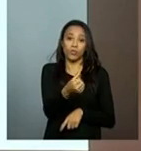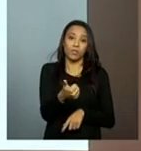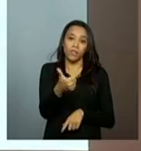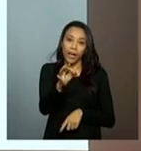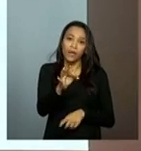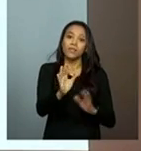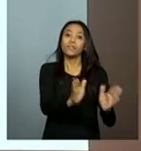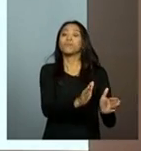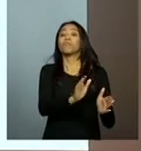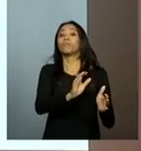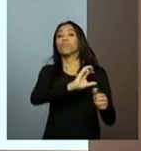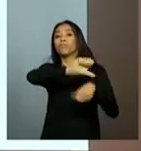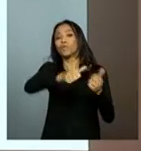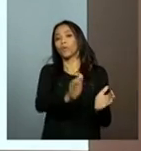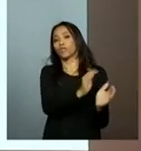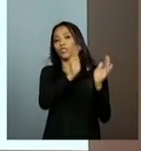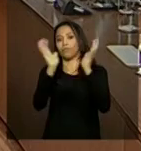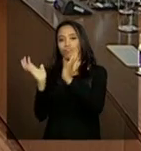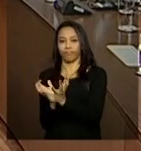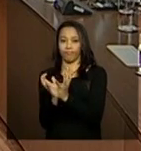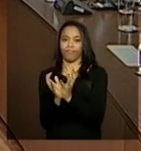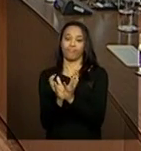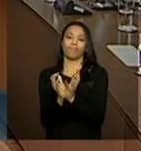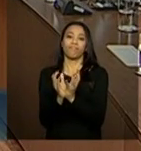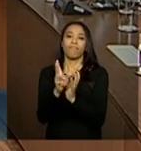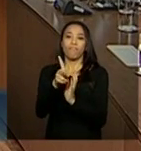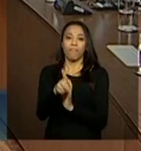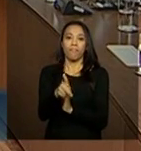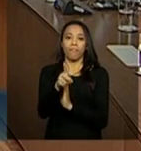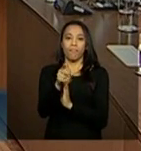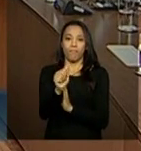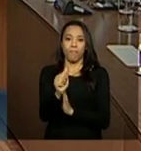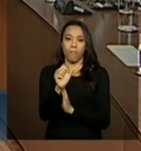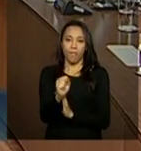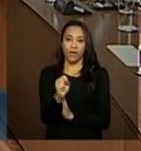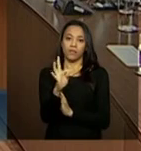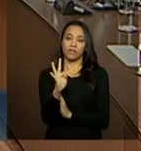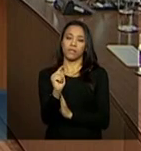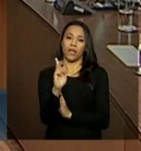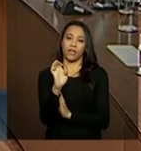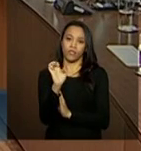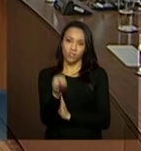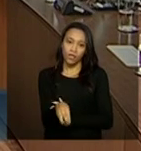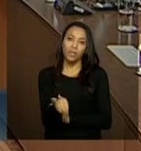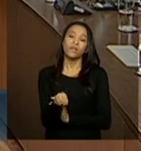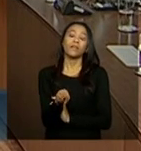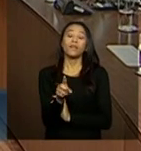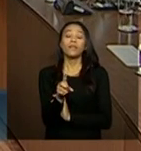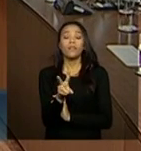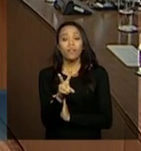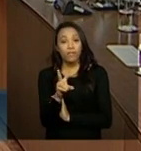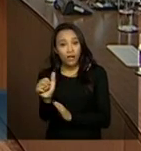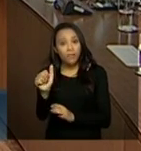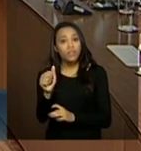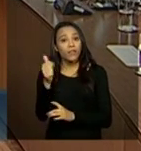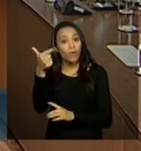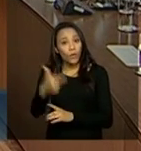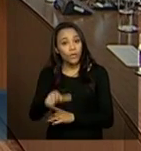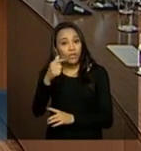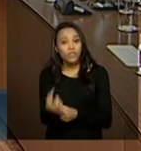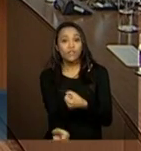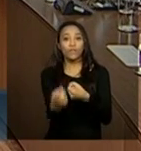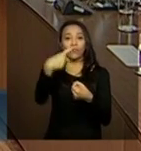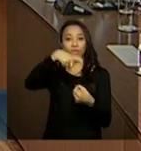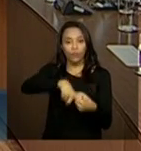em 2012. Ou seja, pastagens que gradualmente vão sendo retomadas pela vegetação